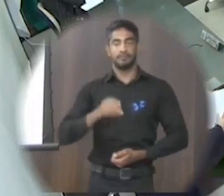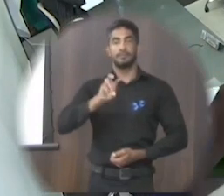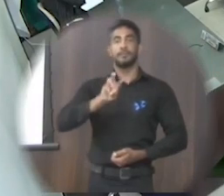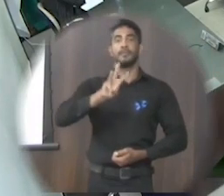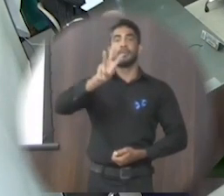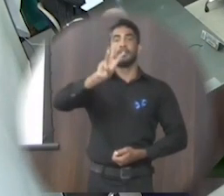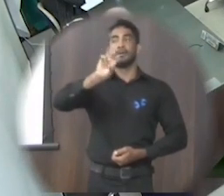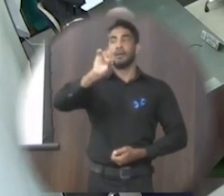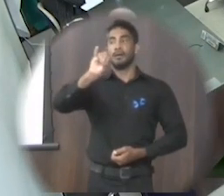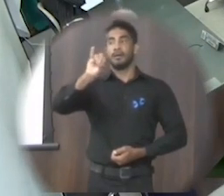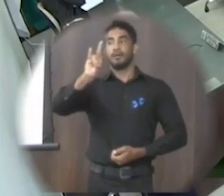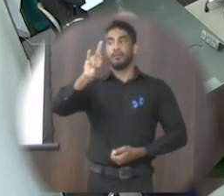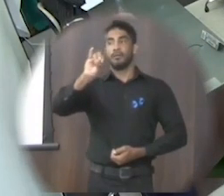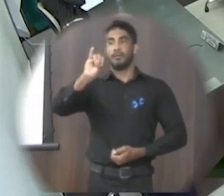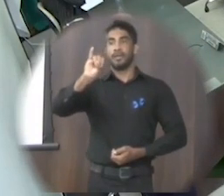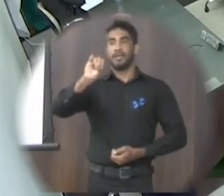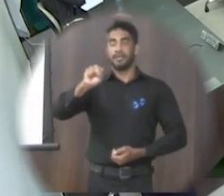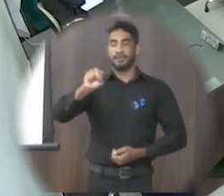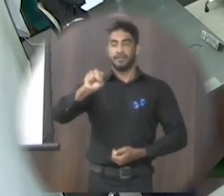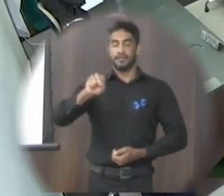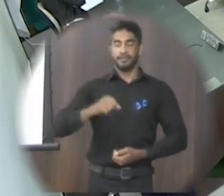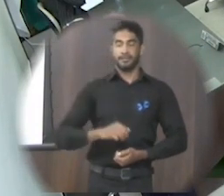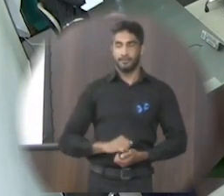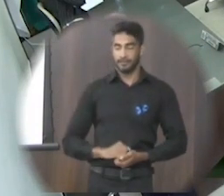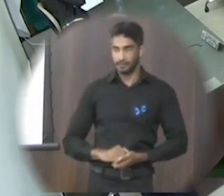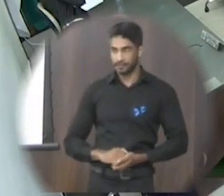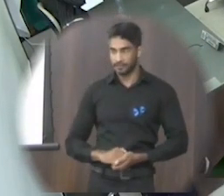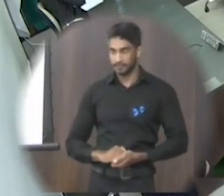Uíris Carlos Lopes.